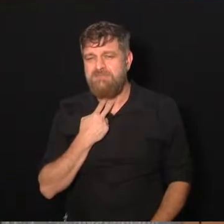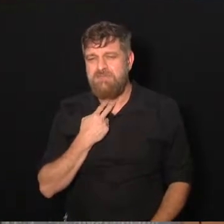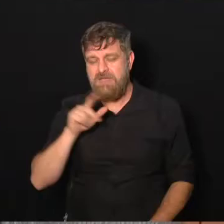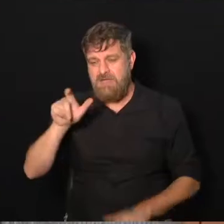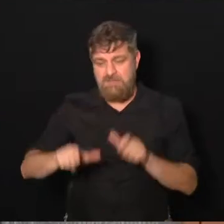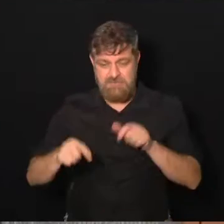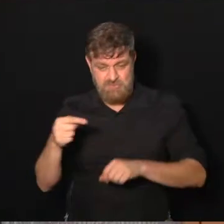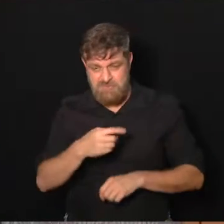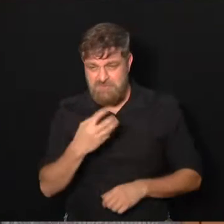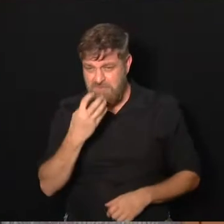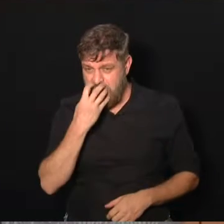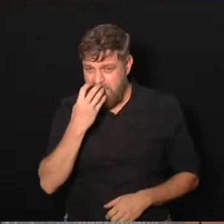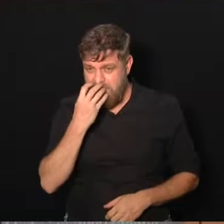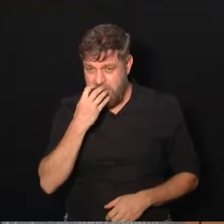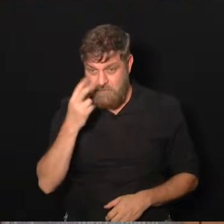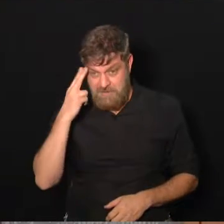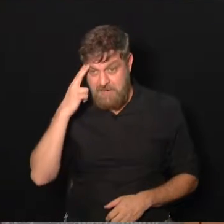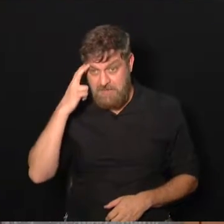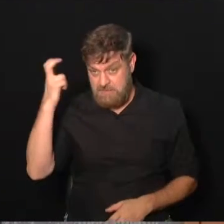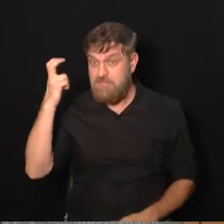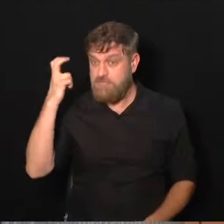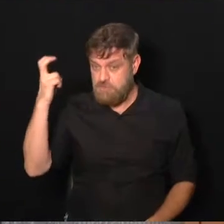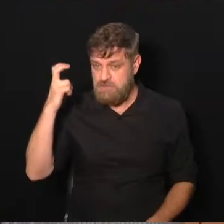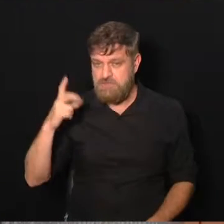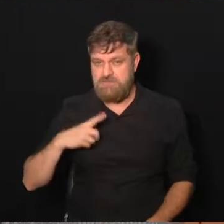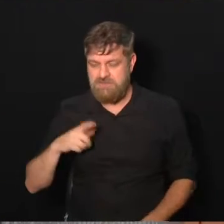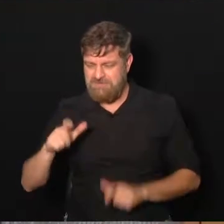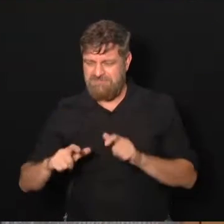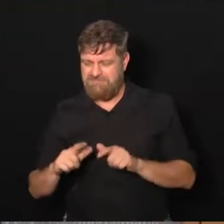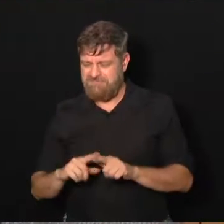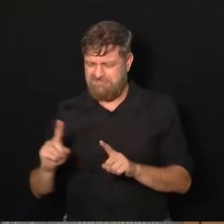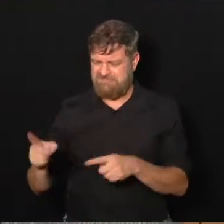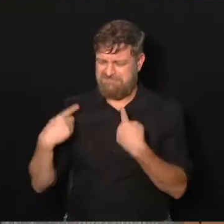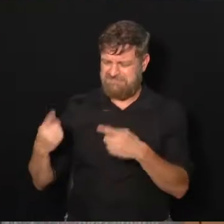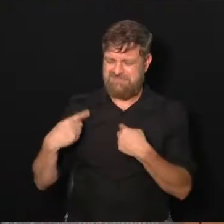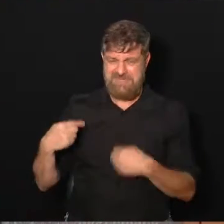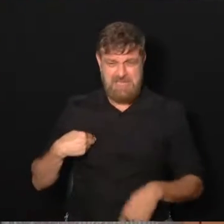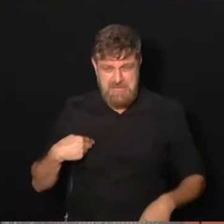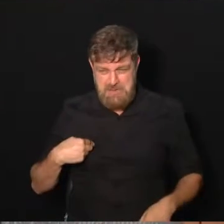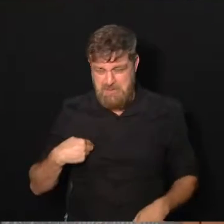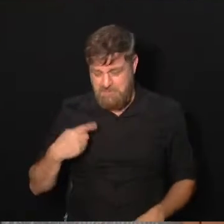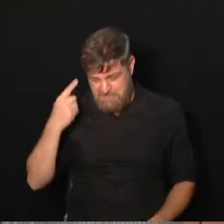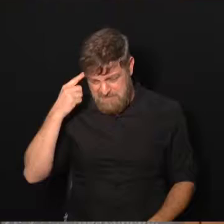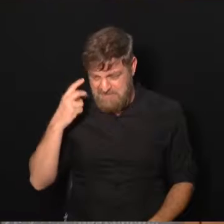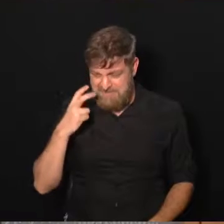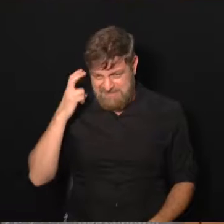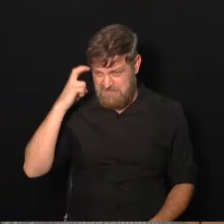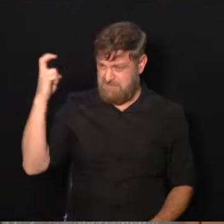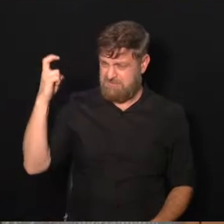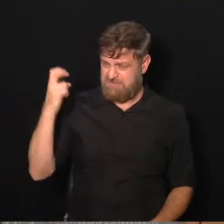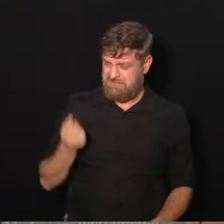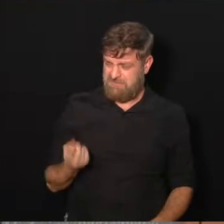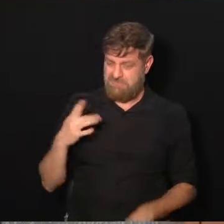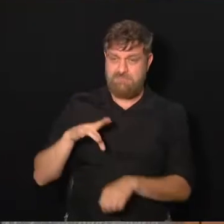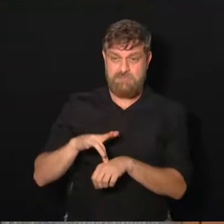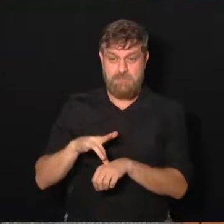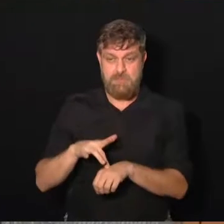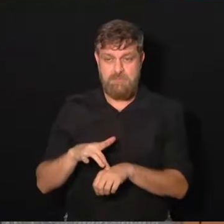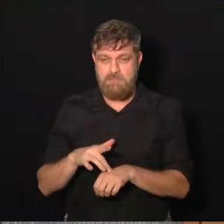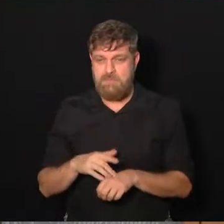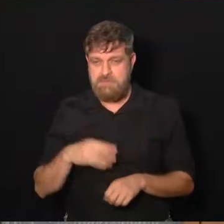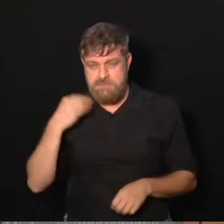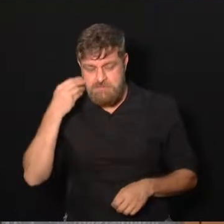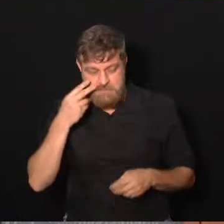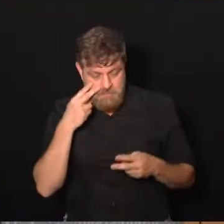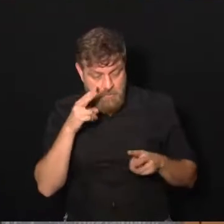inteligência dos animais. Eu sempre falo em inteligência dos animais, as pessoas acham que eu sou meio doido, né? Mas na observação que eu tenho dos animais nessa